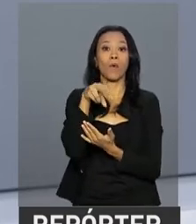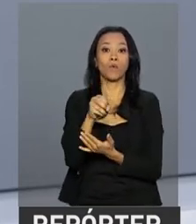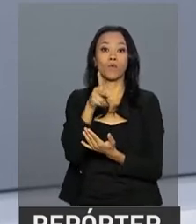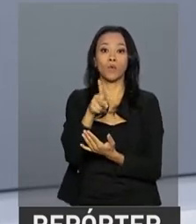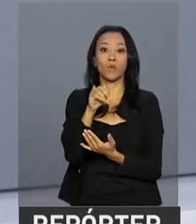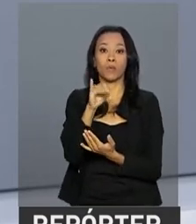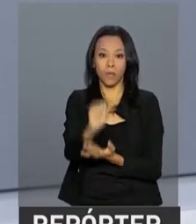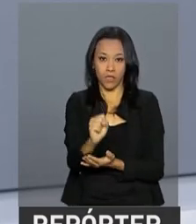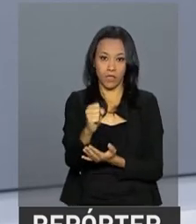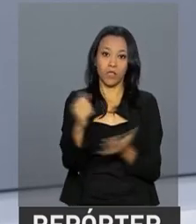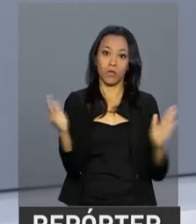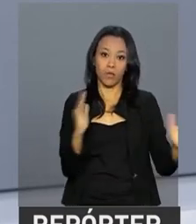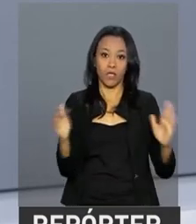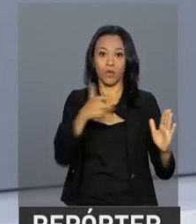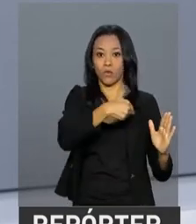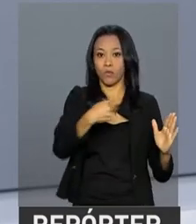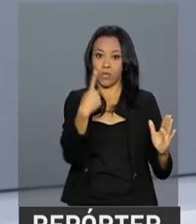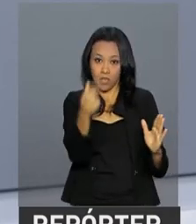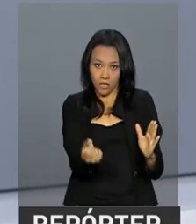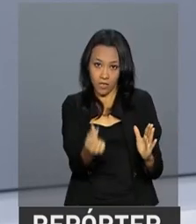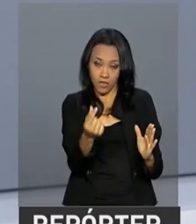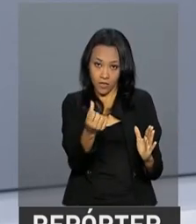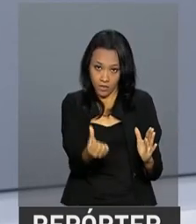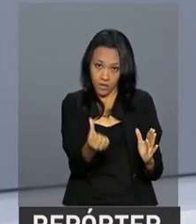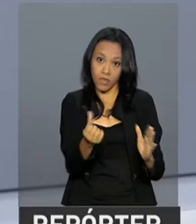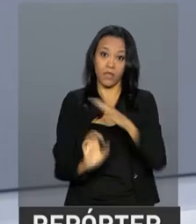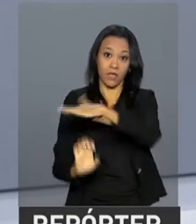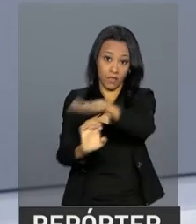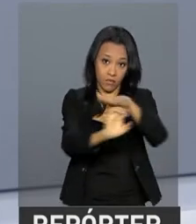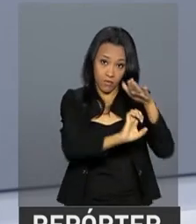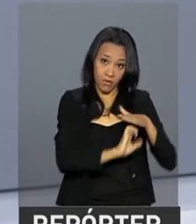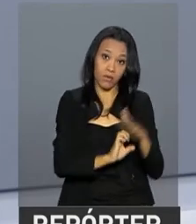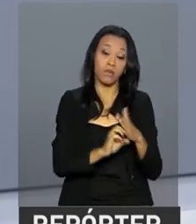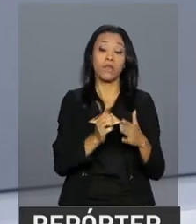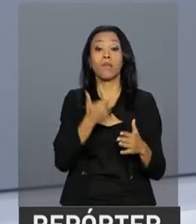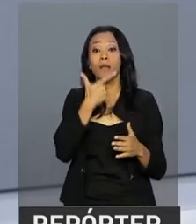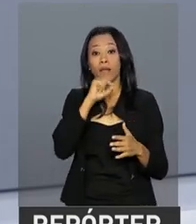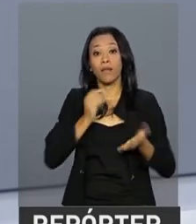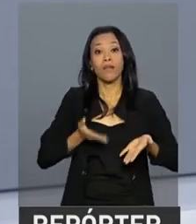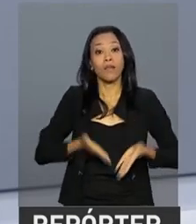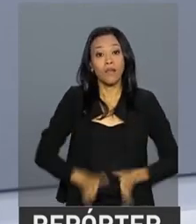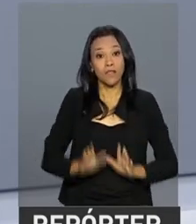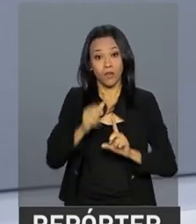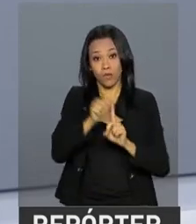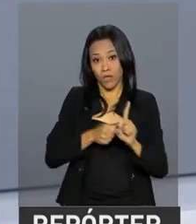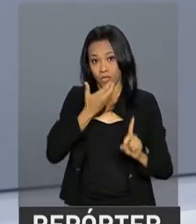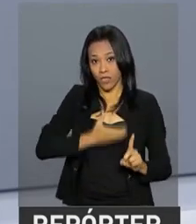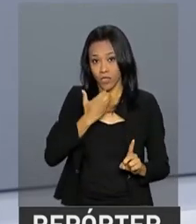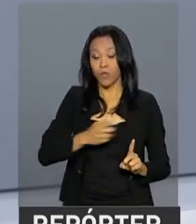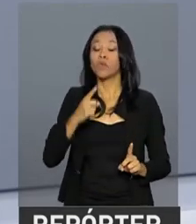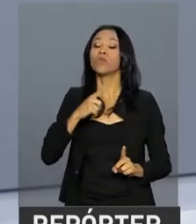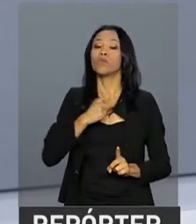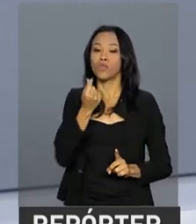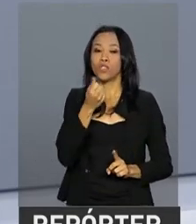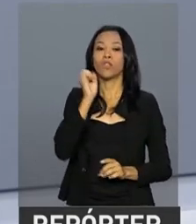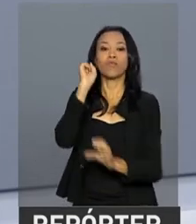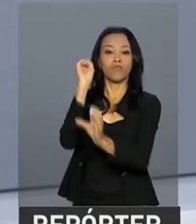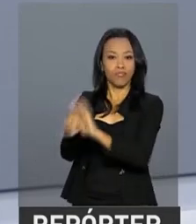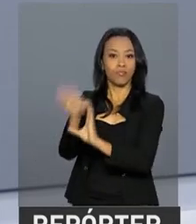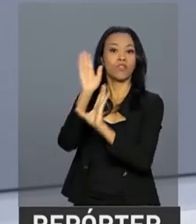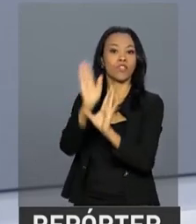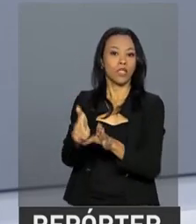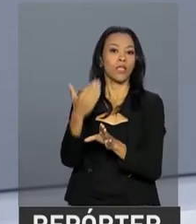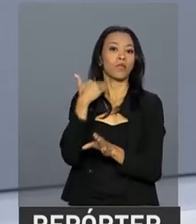para os trabalhadores da iniciativa privada nascidos em dezembro o dinheiro estará disponível nas agências da caixa ou casas